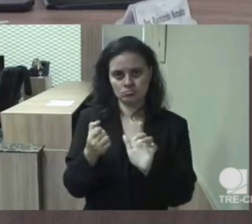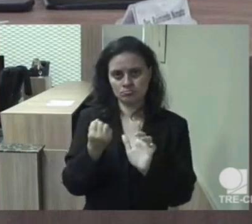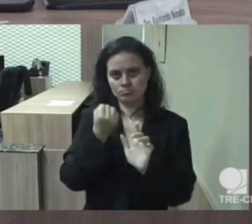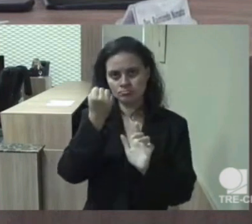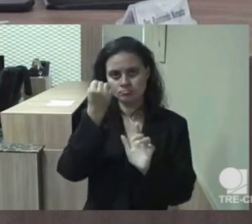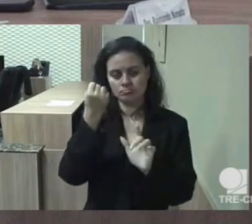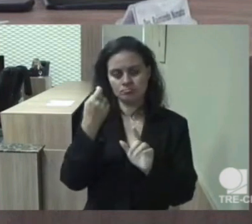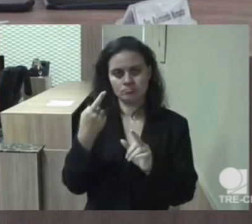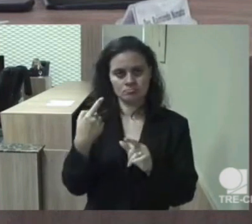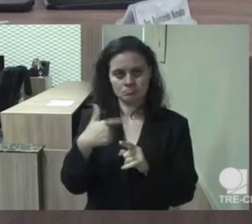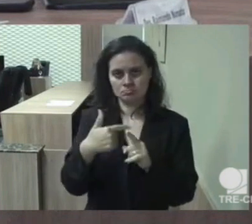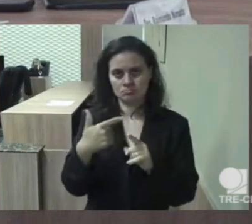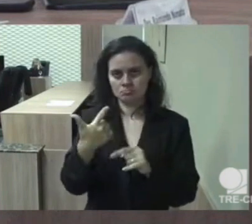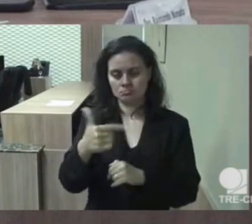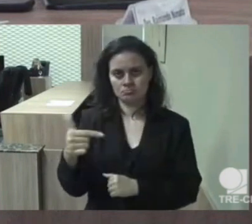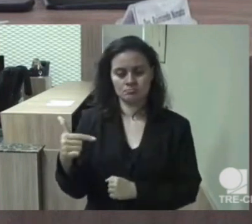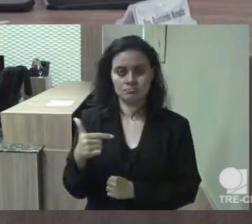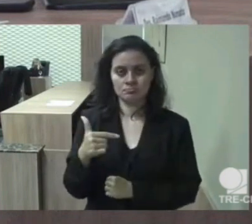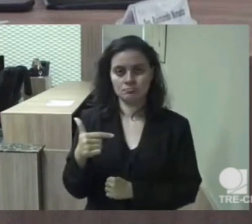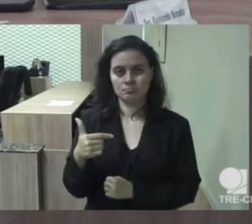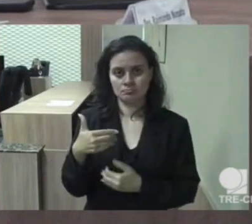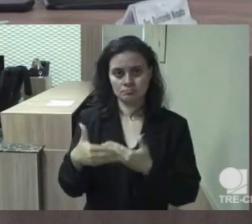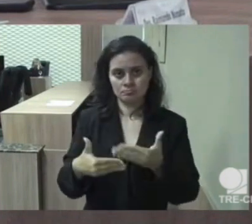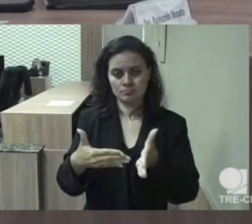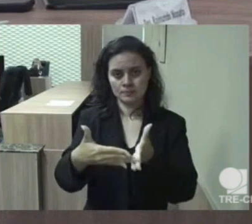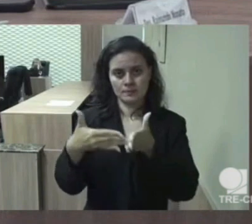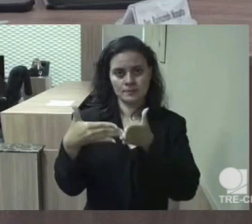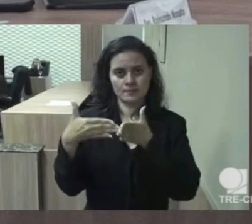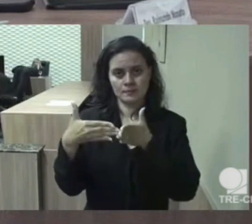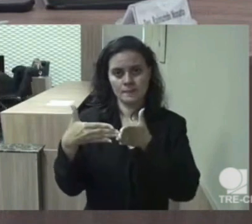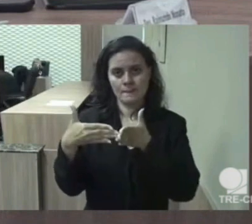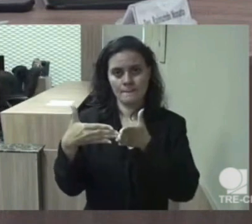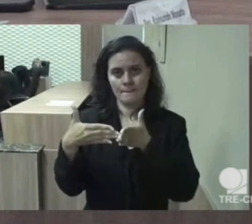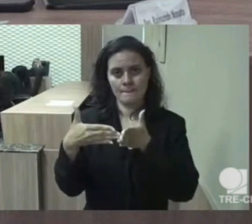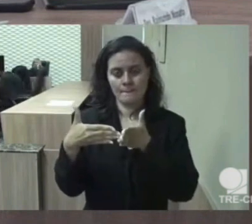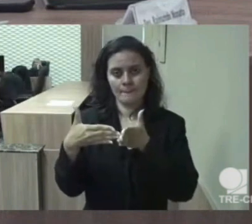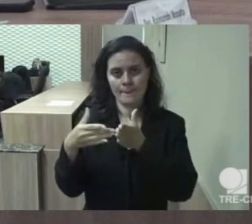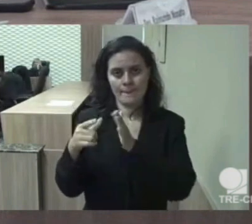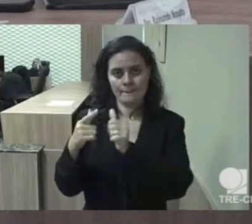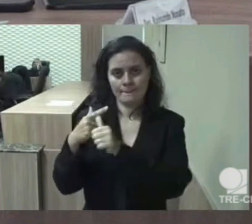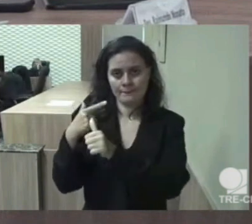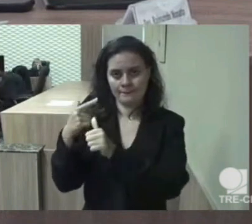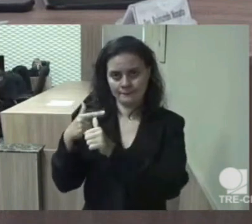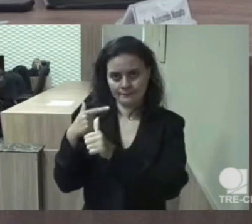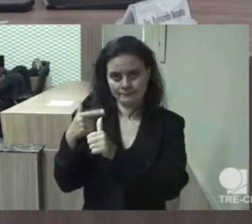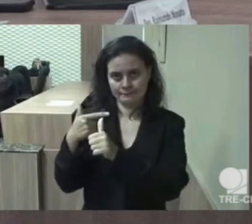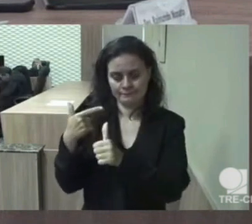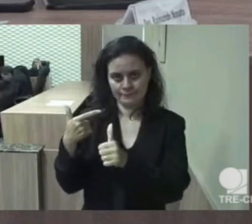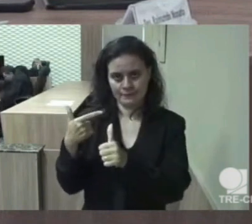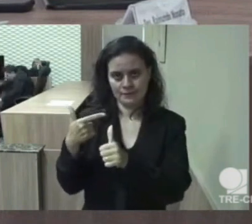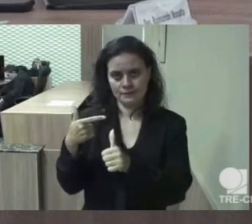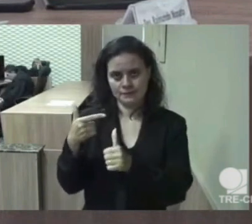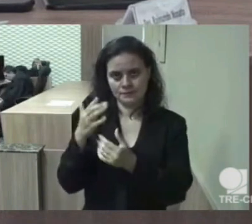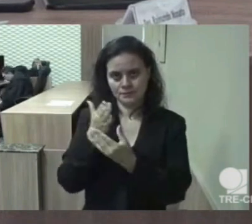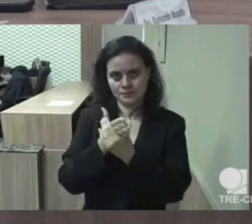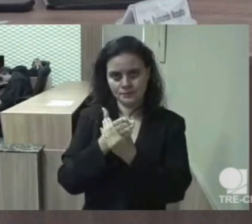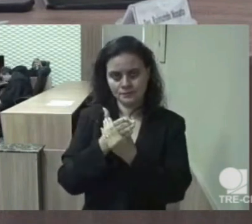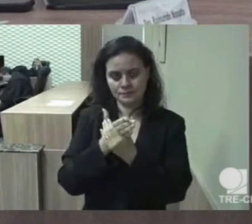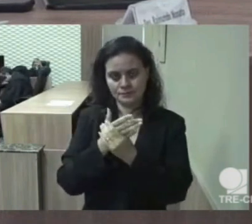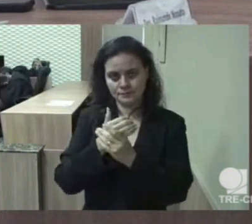fins de procedência do pedido na peça inicial da ação